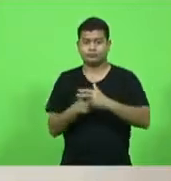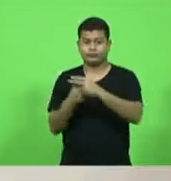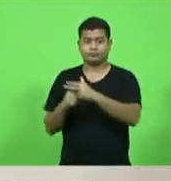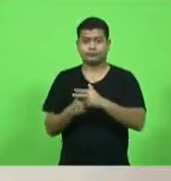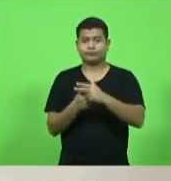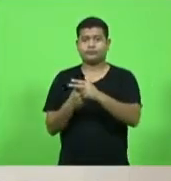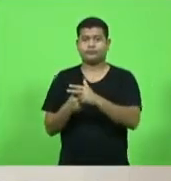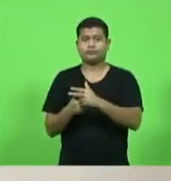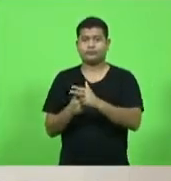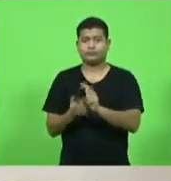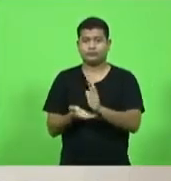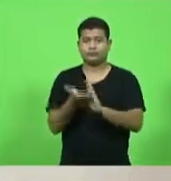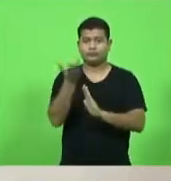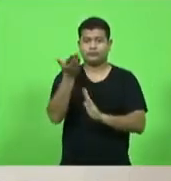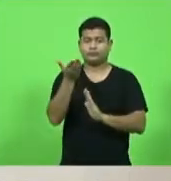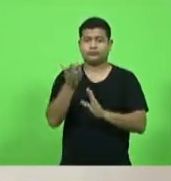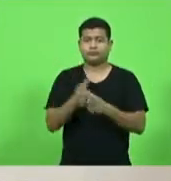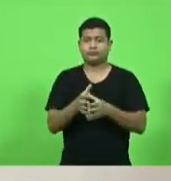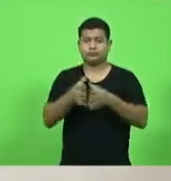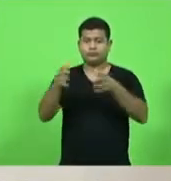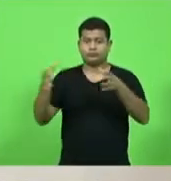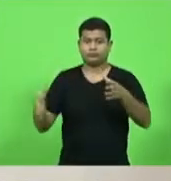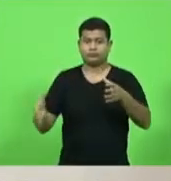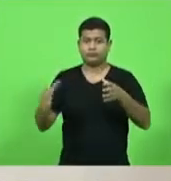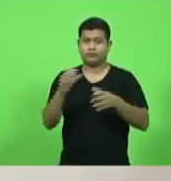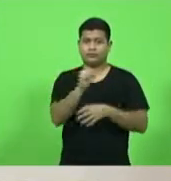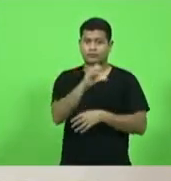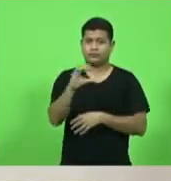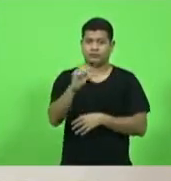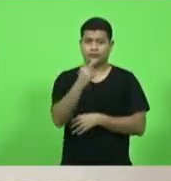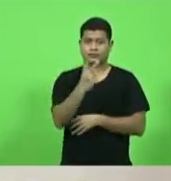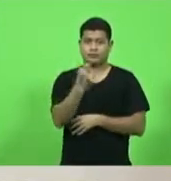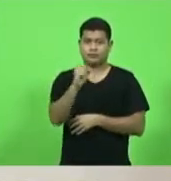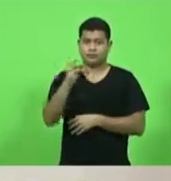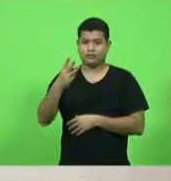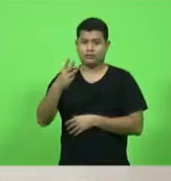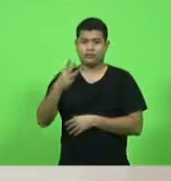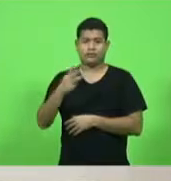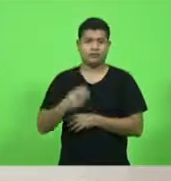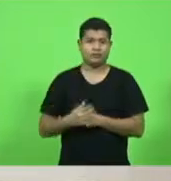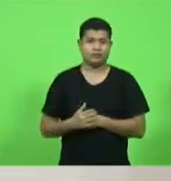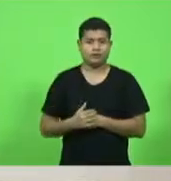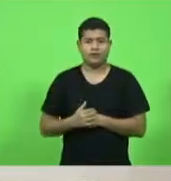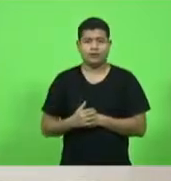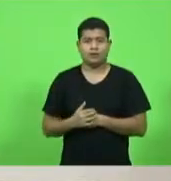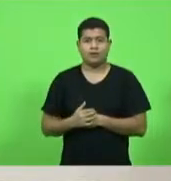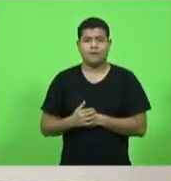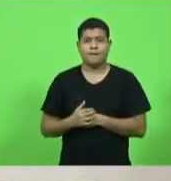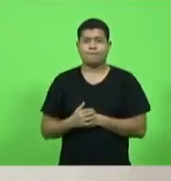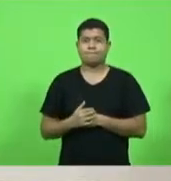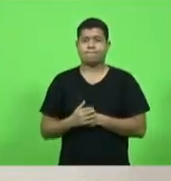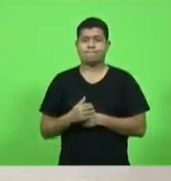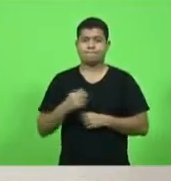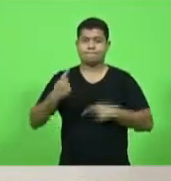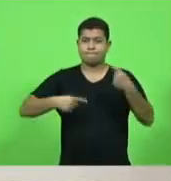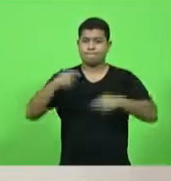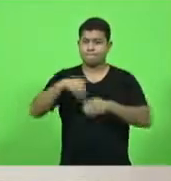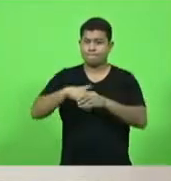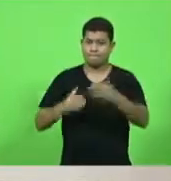restauração com aumento da capacidade da SC-283. Discussão, votação